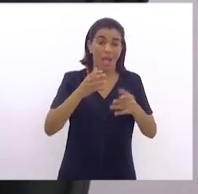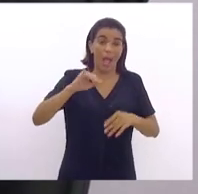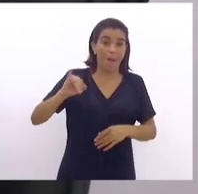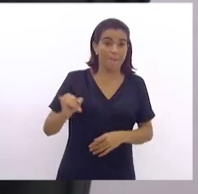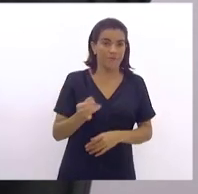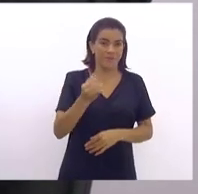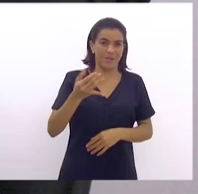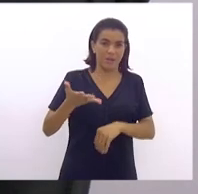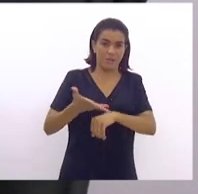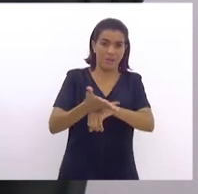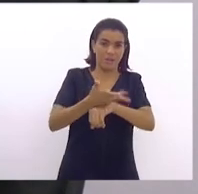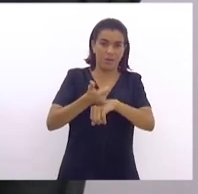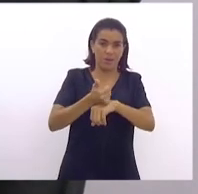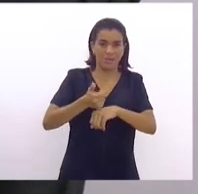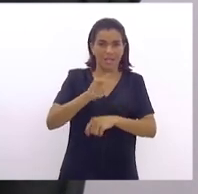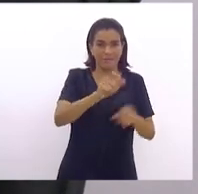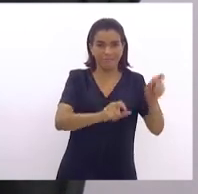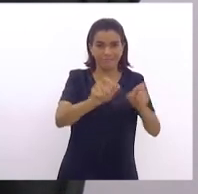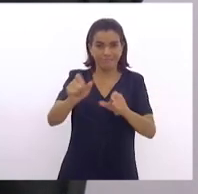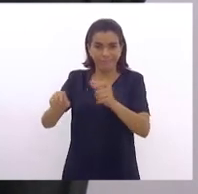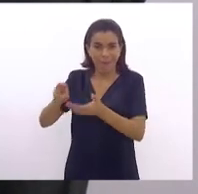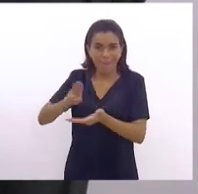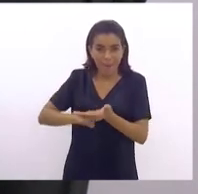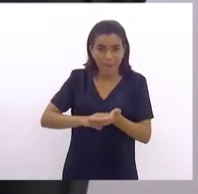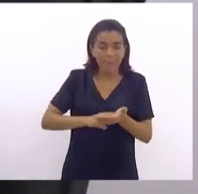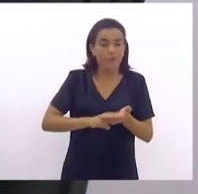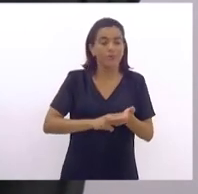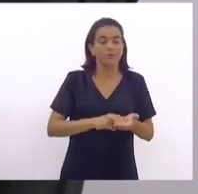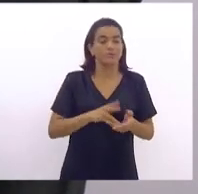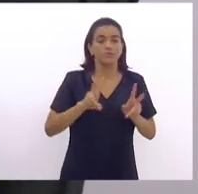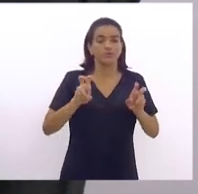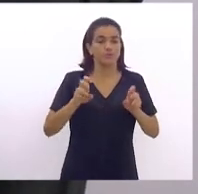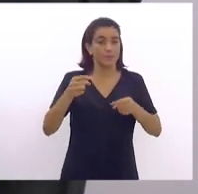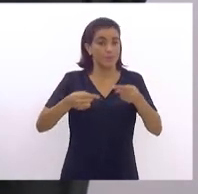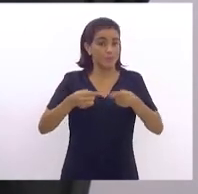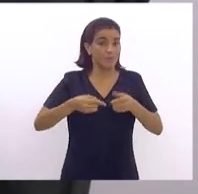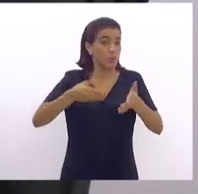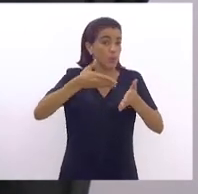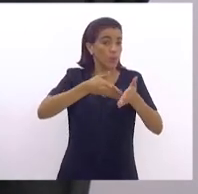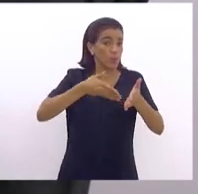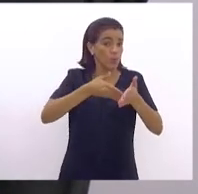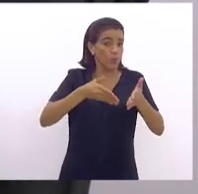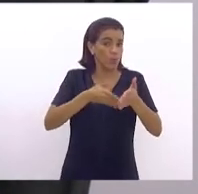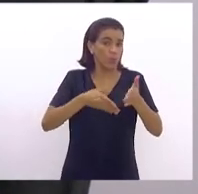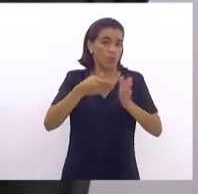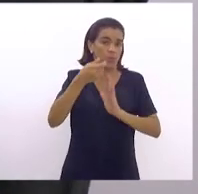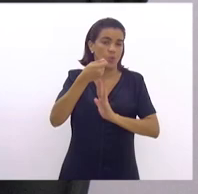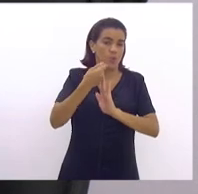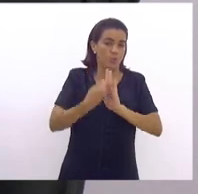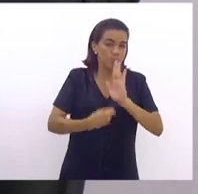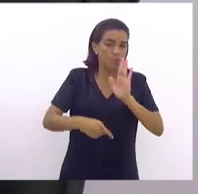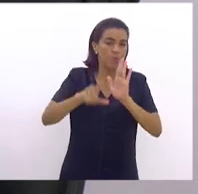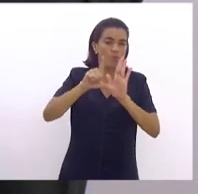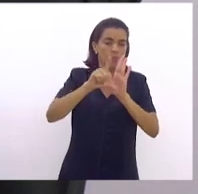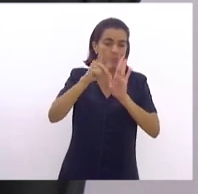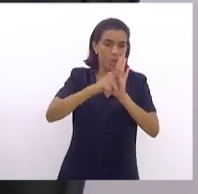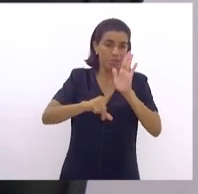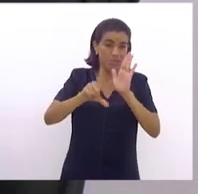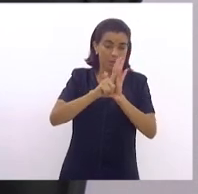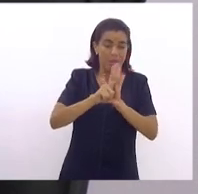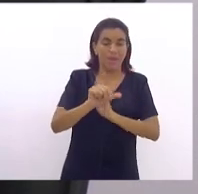dos membros, para que a gente possa promover, de fato, o debate sobre os limites do autorizativo. Então, deputado Luiz